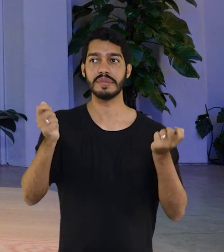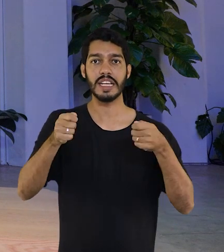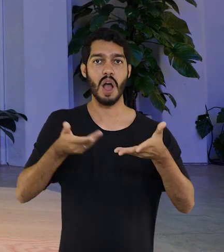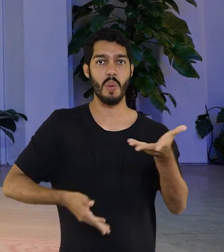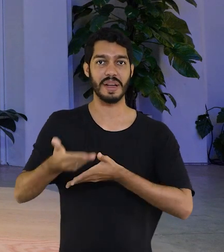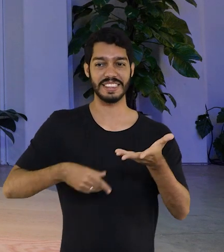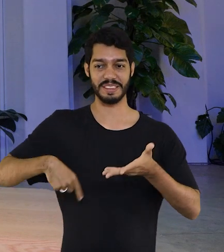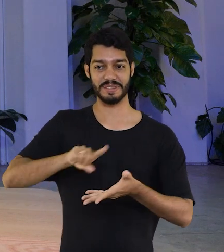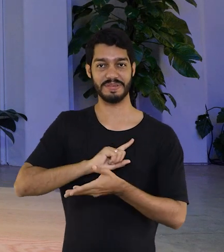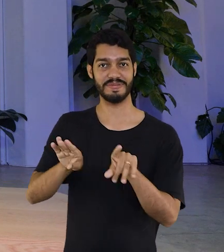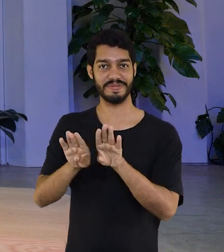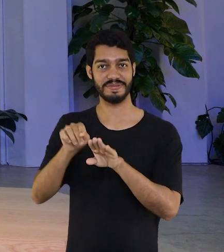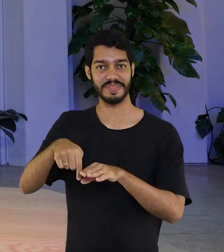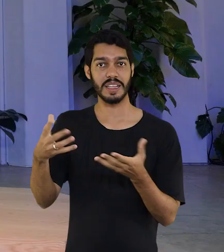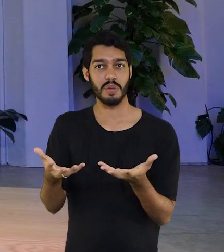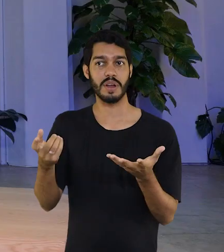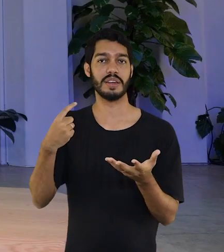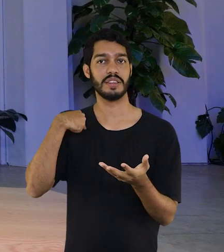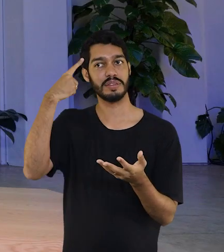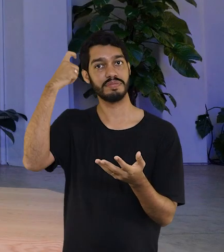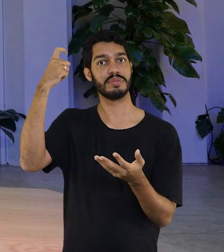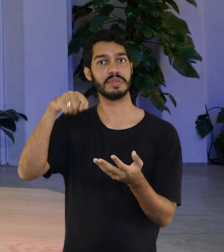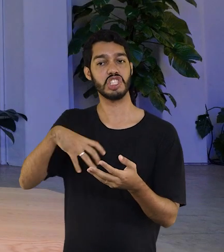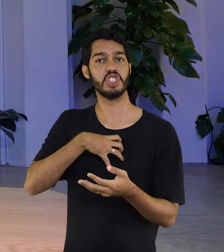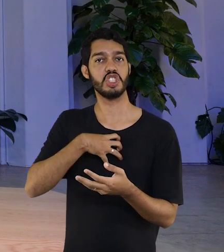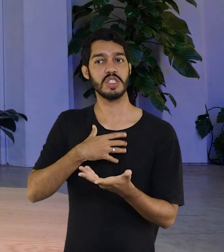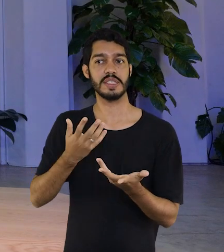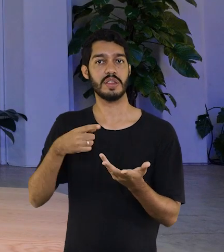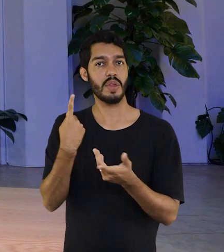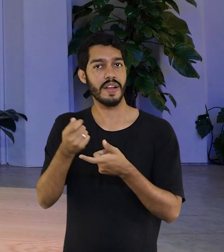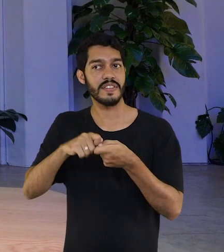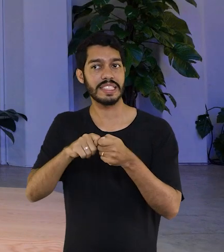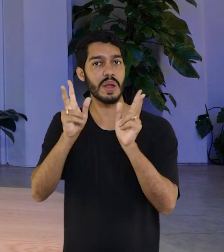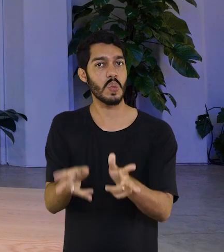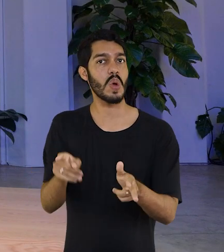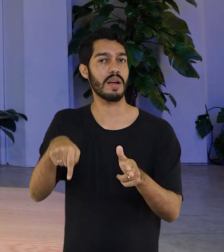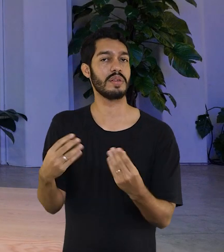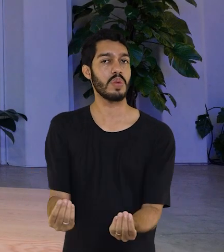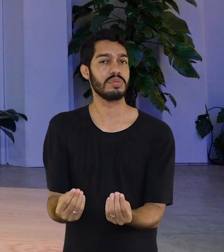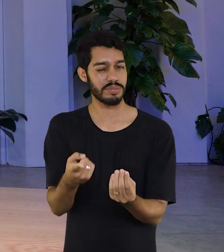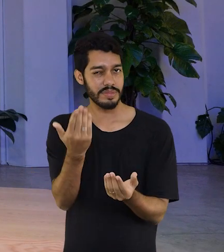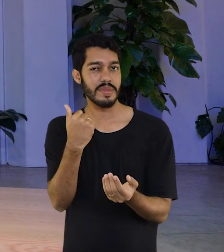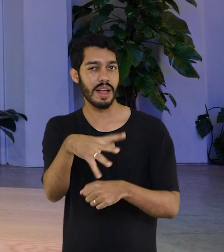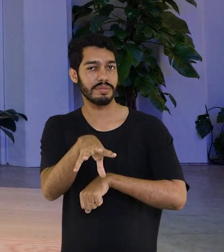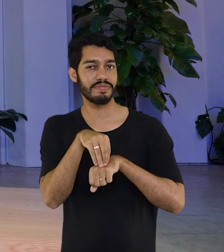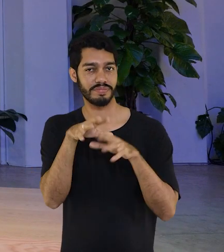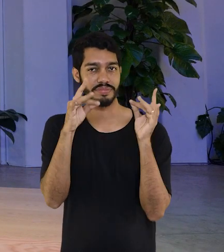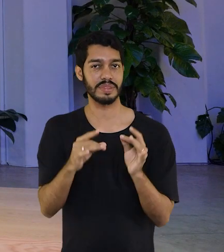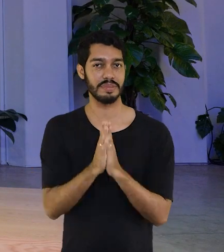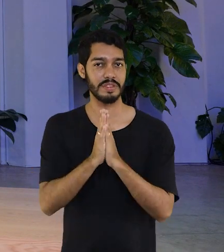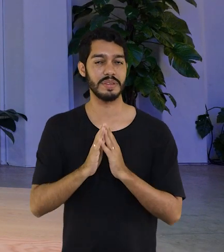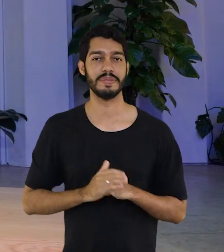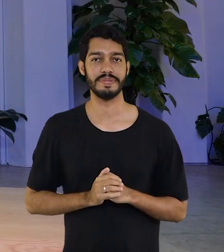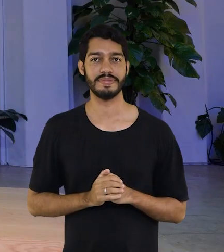se você puder compartilhar também com a gente um case, alguma experiência de algo na prática, fazendo o que você faz, dá esse